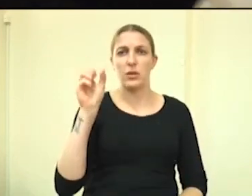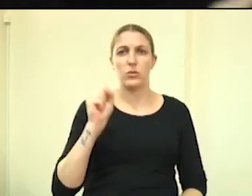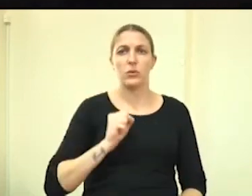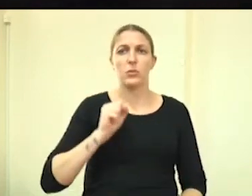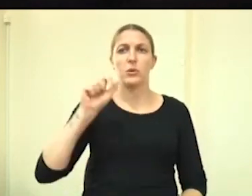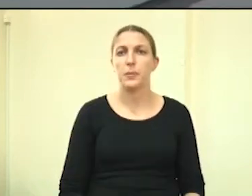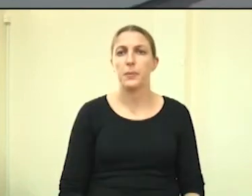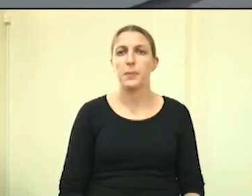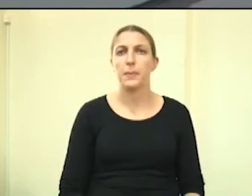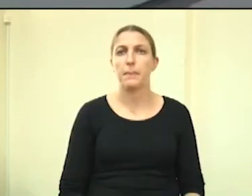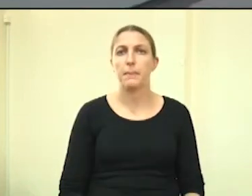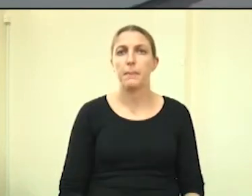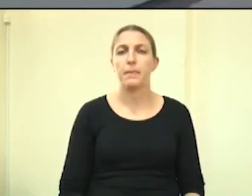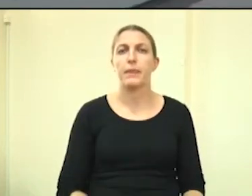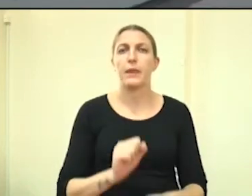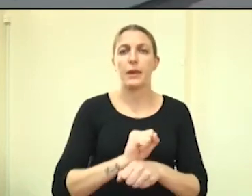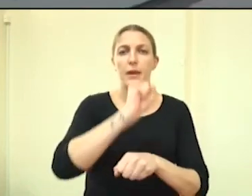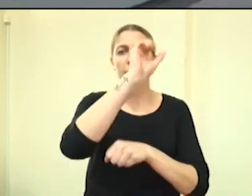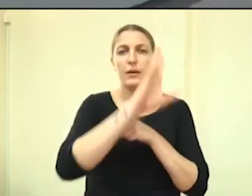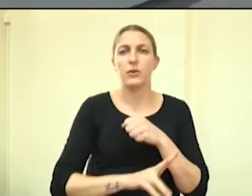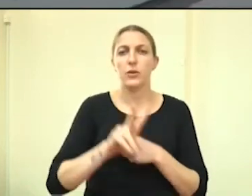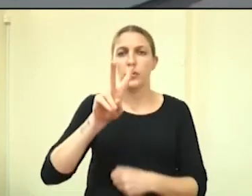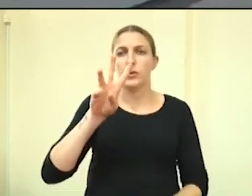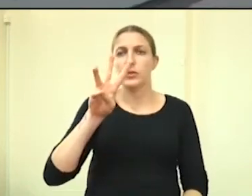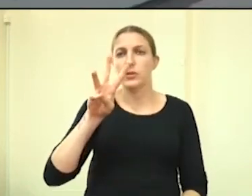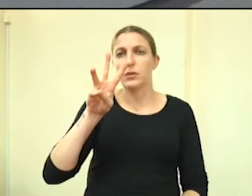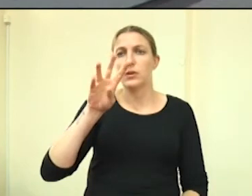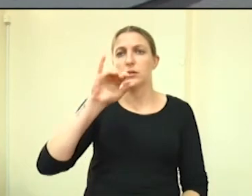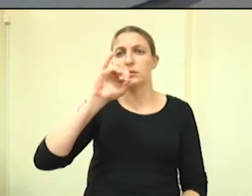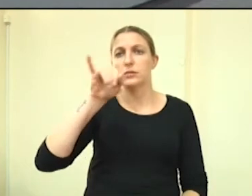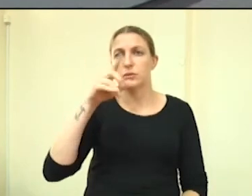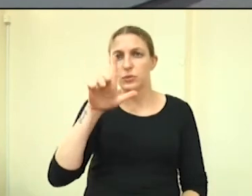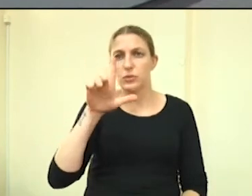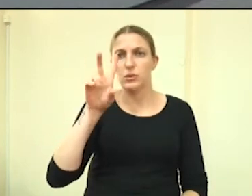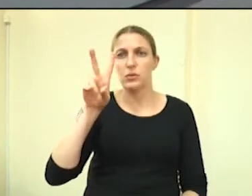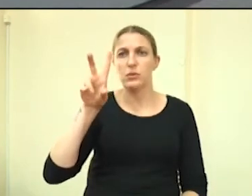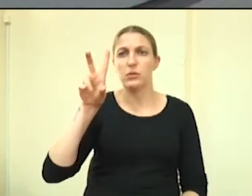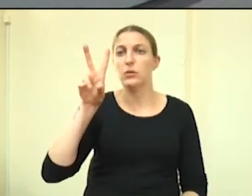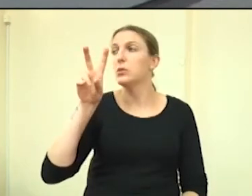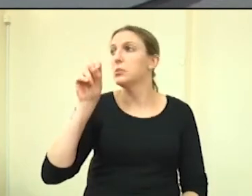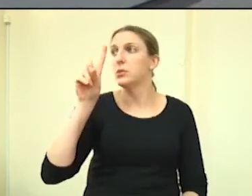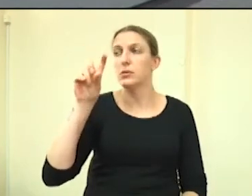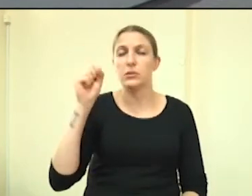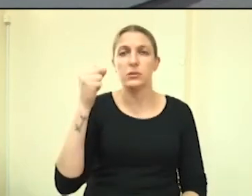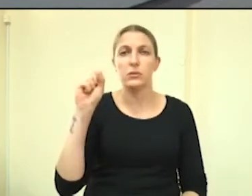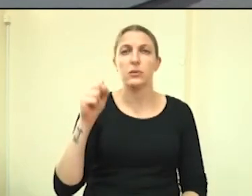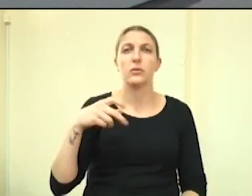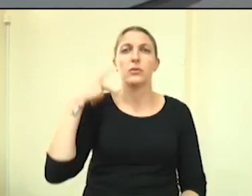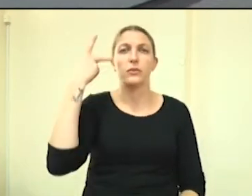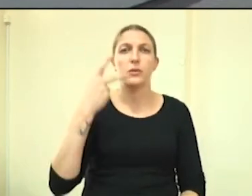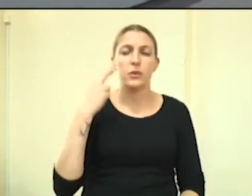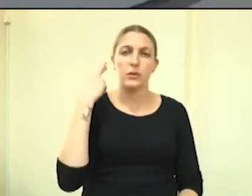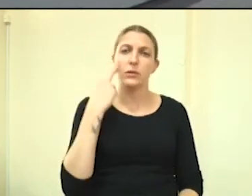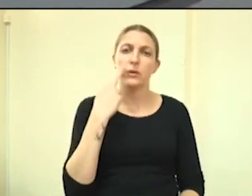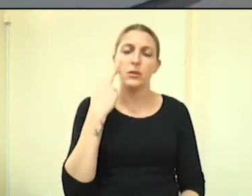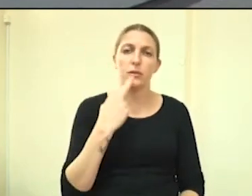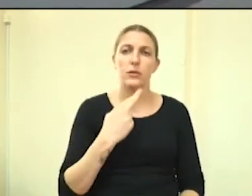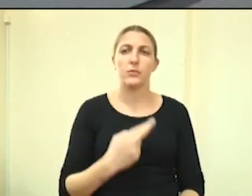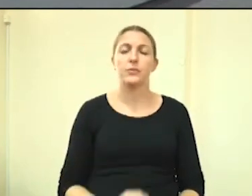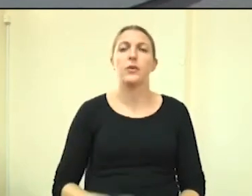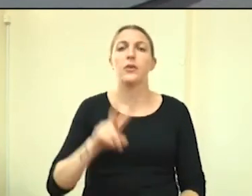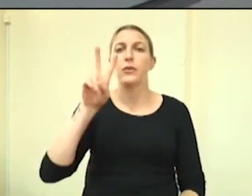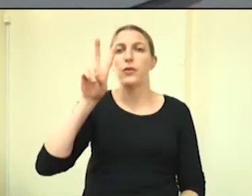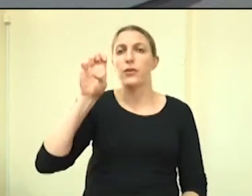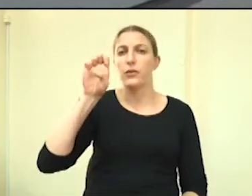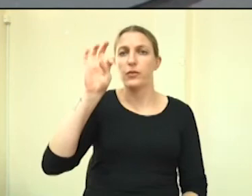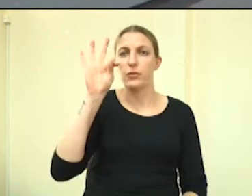7/2018. Erechim, 23 de julho de 2018. Excelentíssimo senhor vereador Rafael Martins Ayub, presidente do Poder Legislativo. Objeto: veto